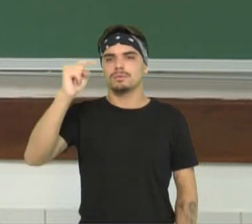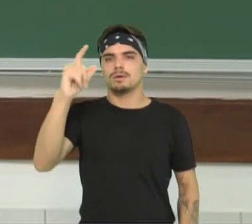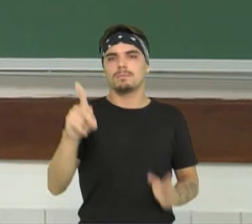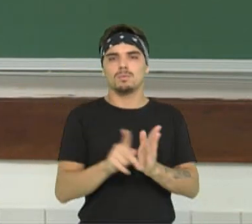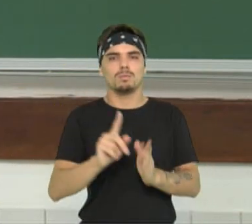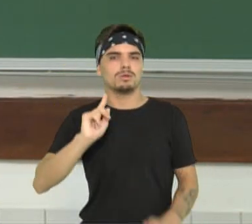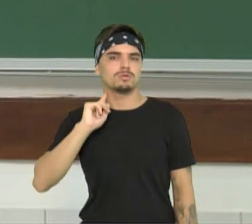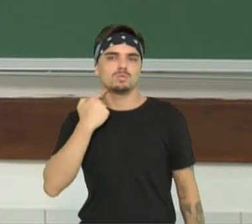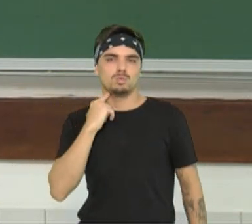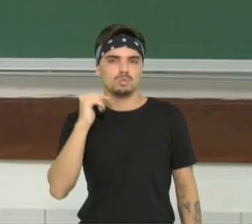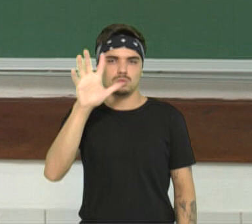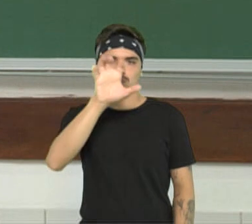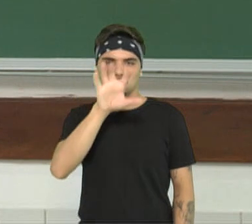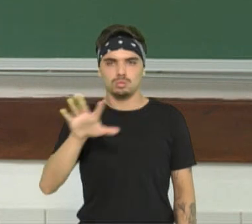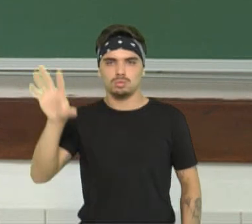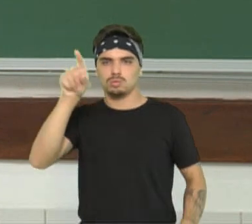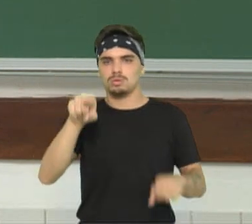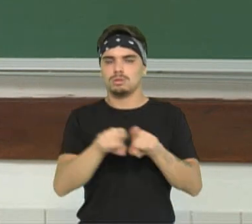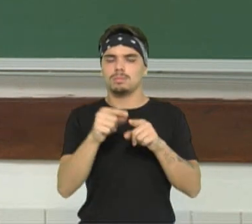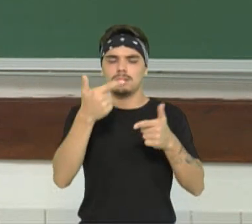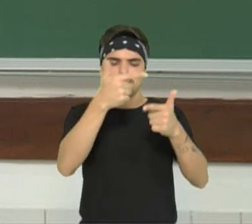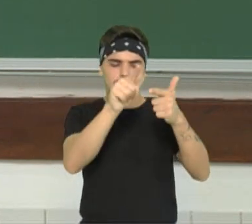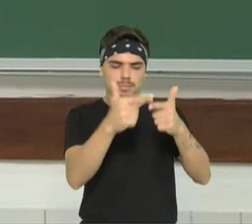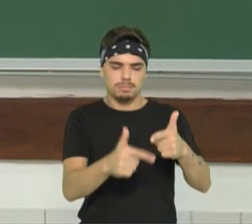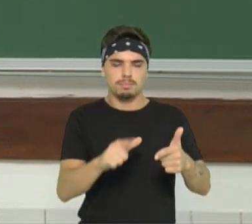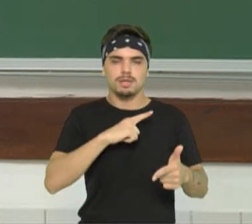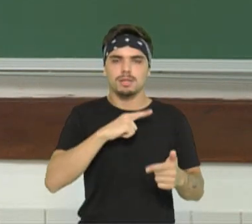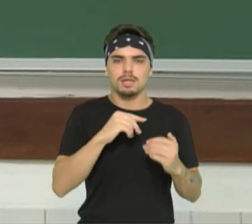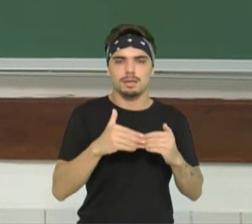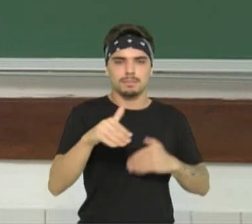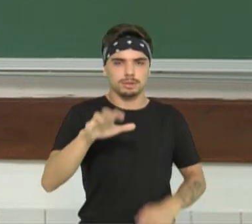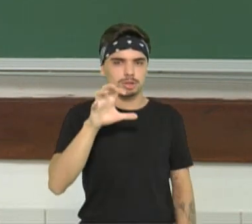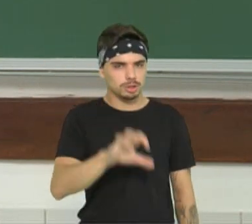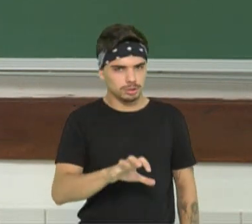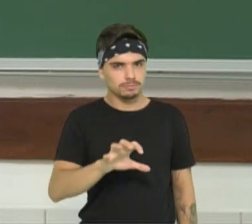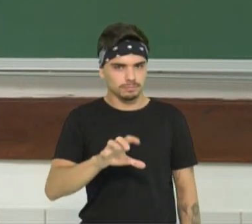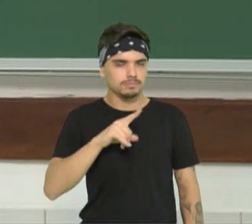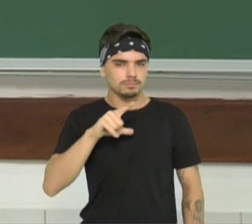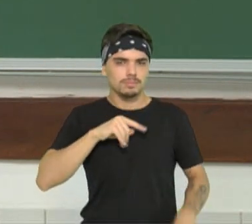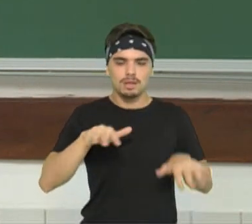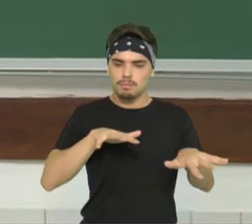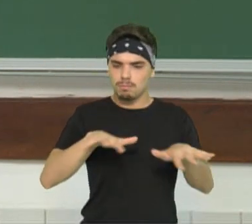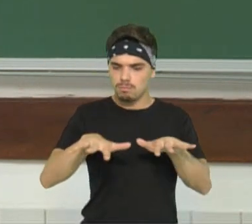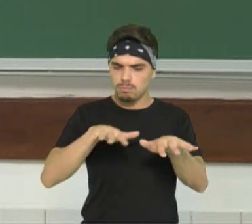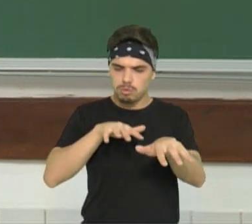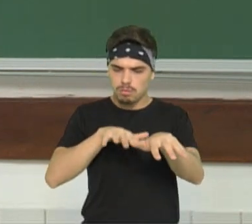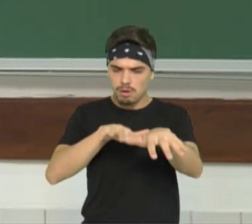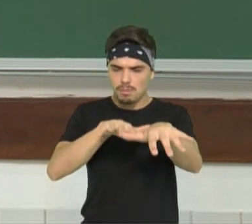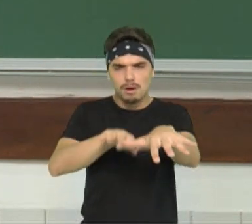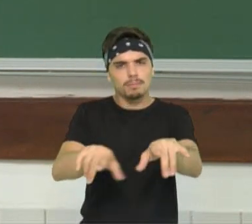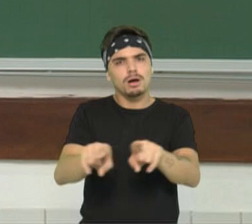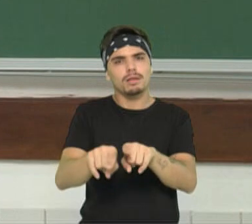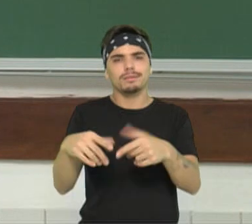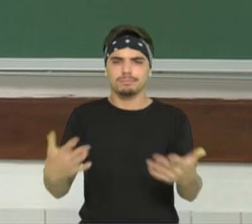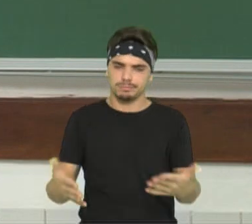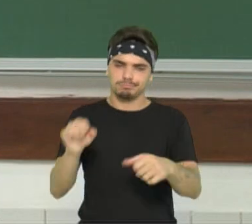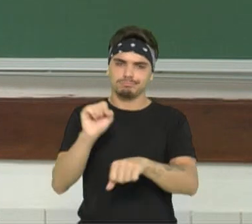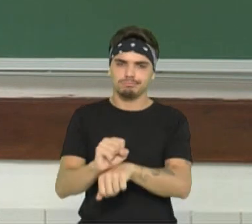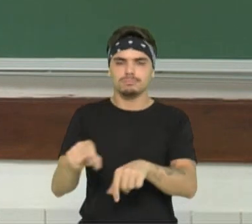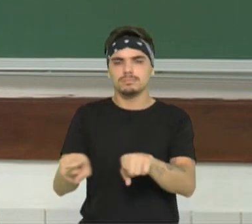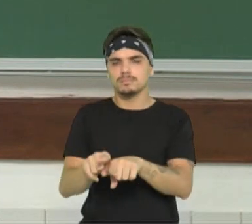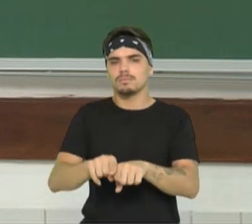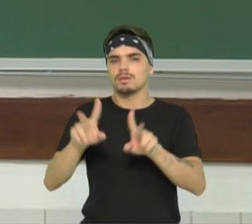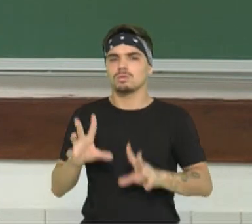da poluição e de vários outros problemas que são gerados a partir disso, os congestionamentos, né, e todas as outras